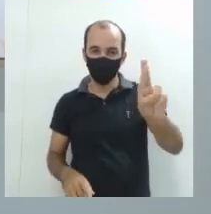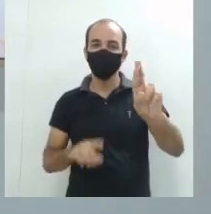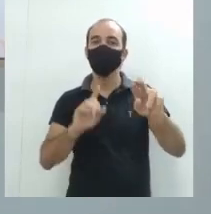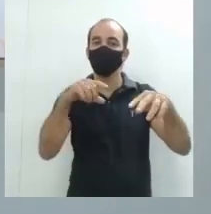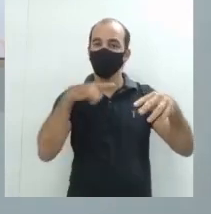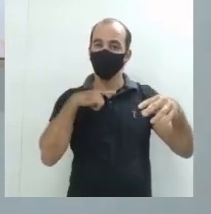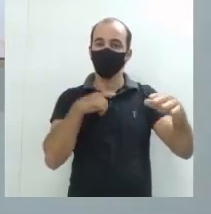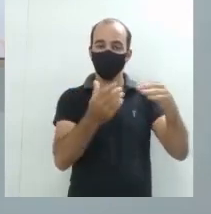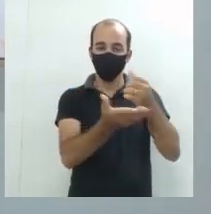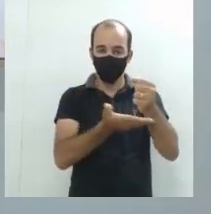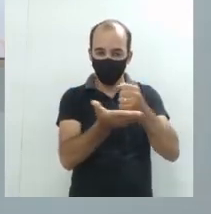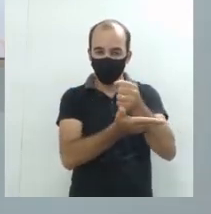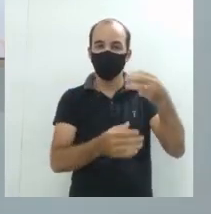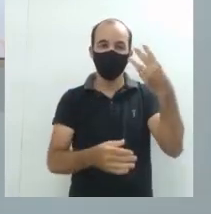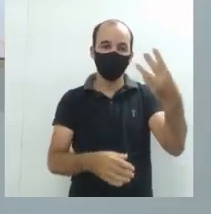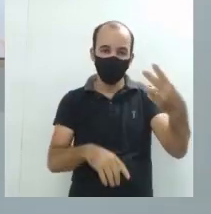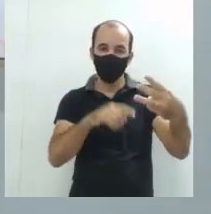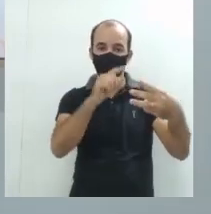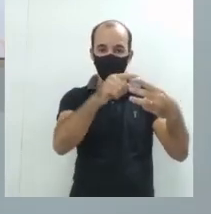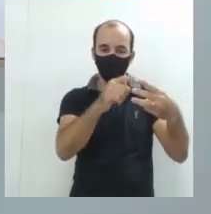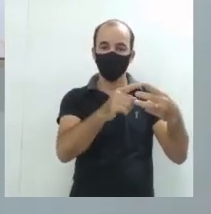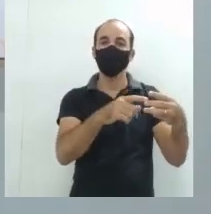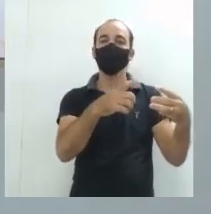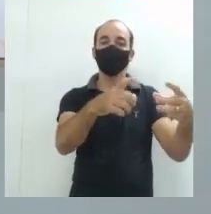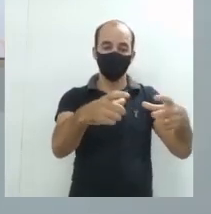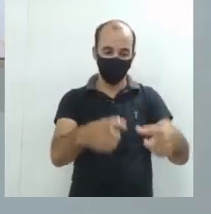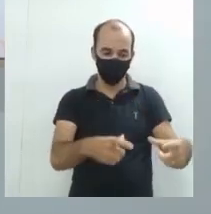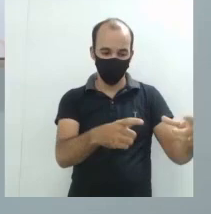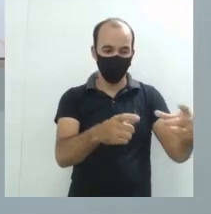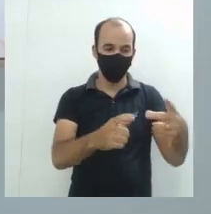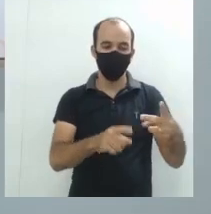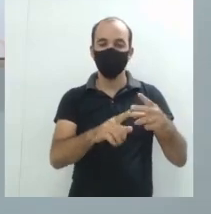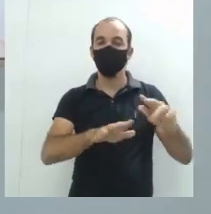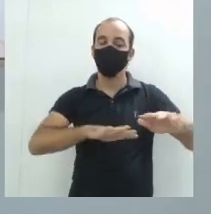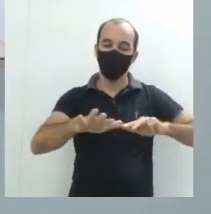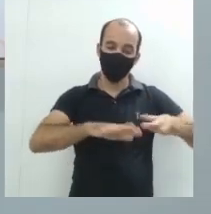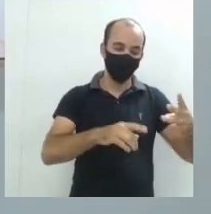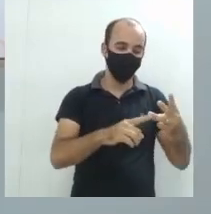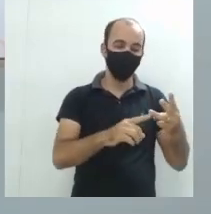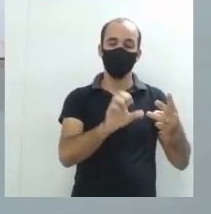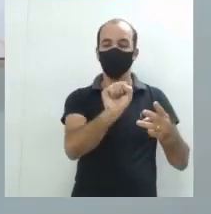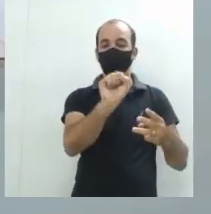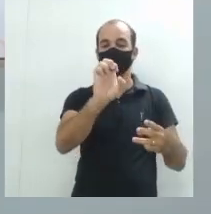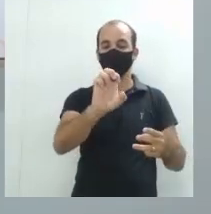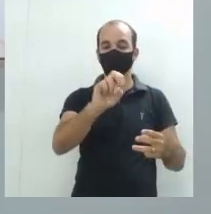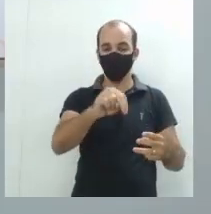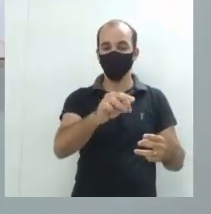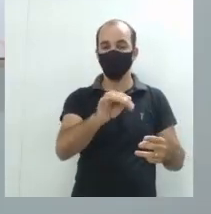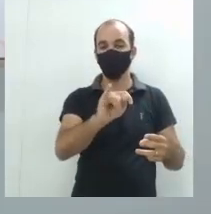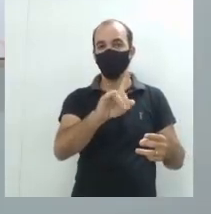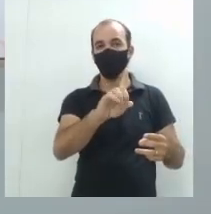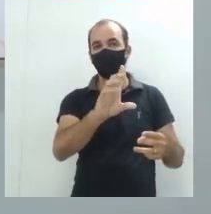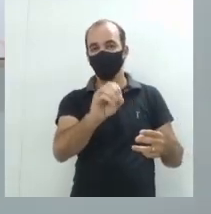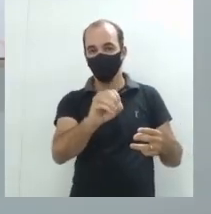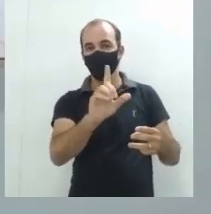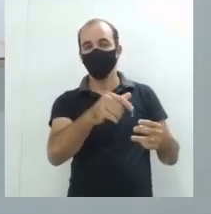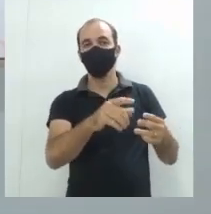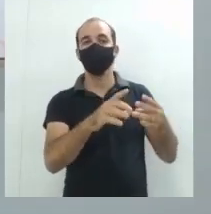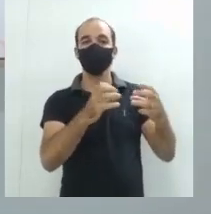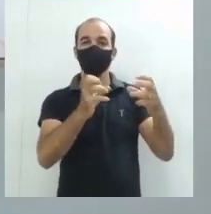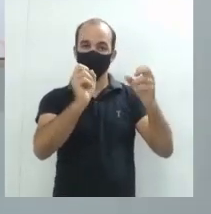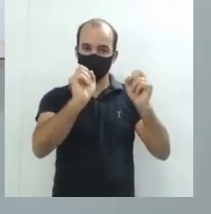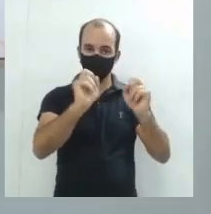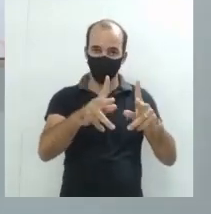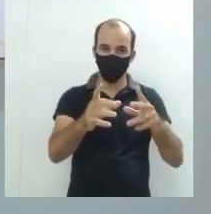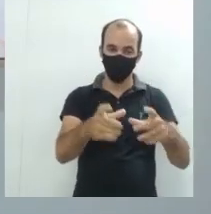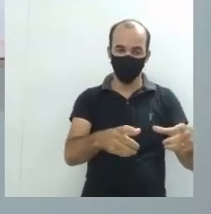ter um módulo, uma direção e um sentido. Então, é por isso que tem aí VM, tem a mesma direção e